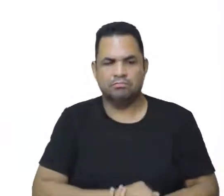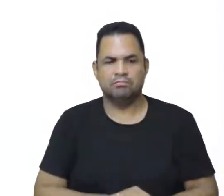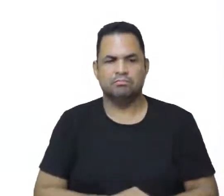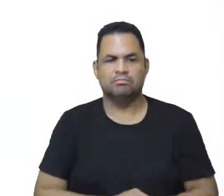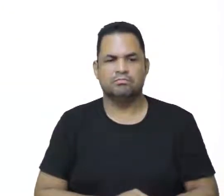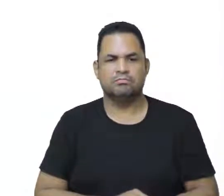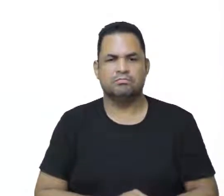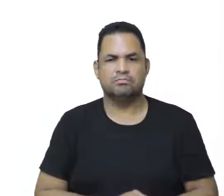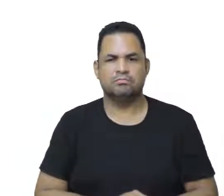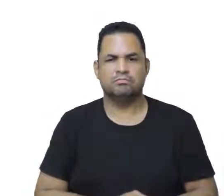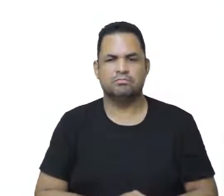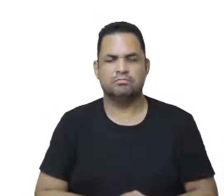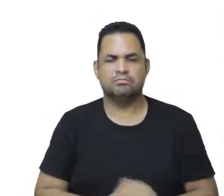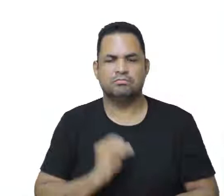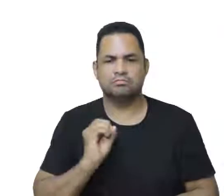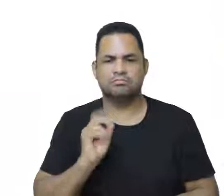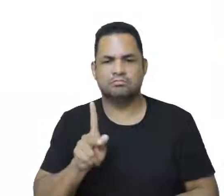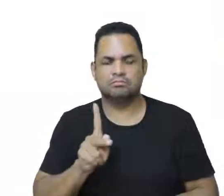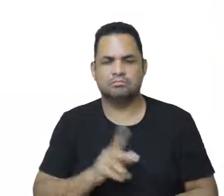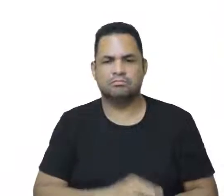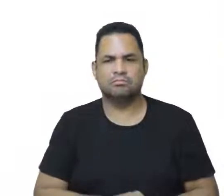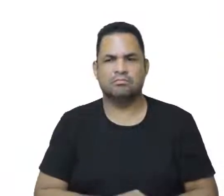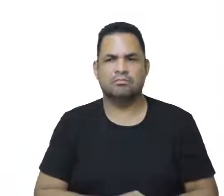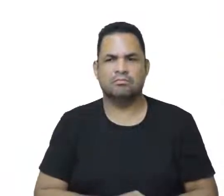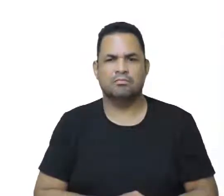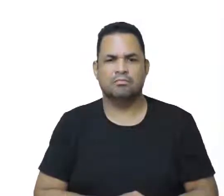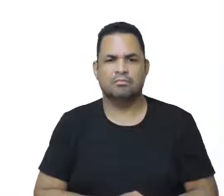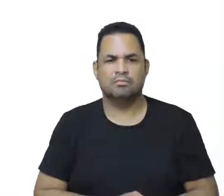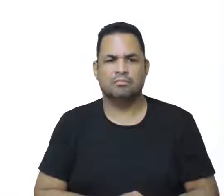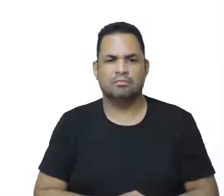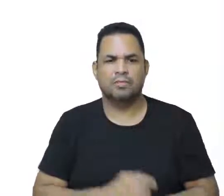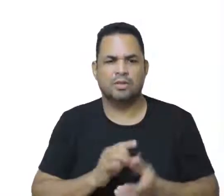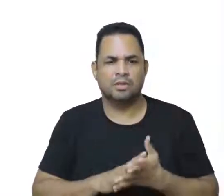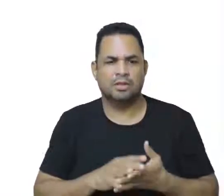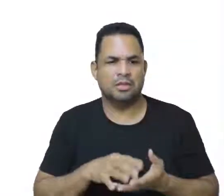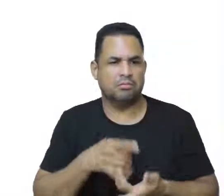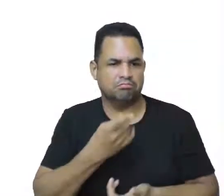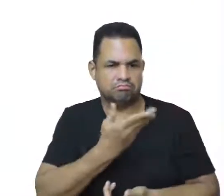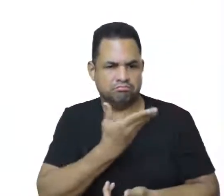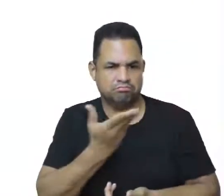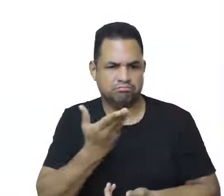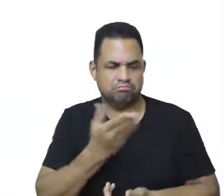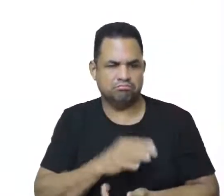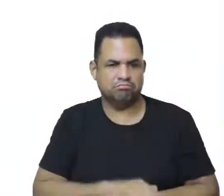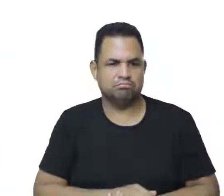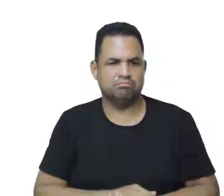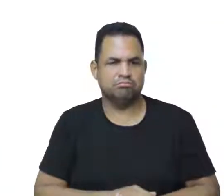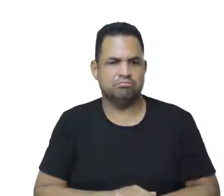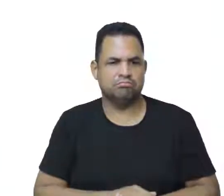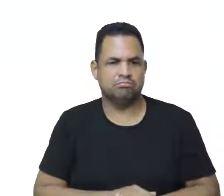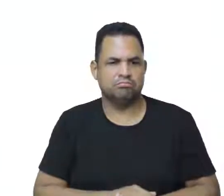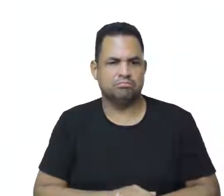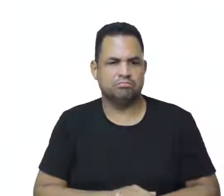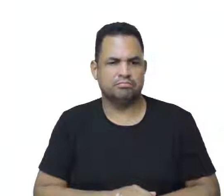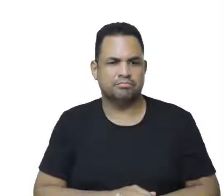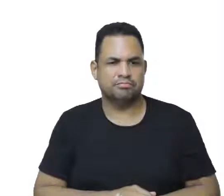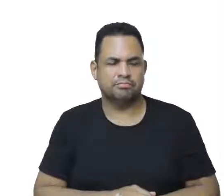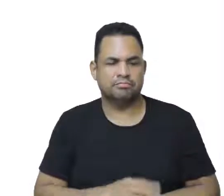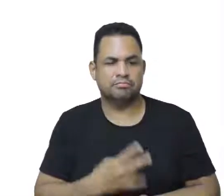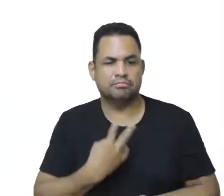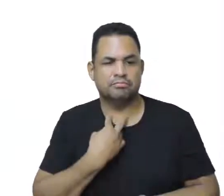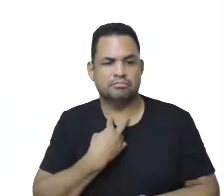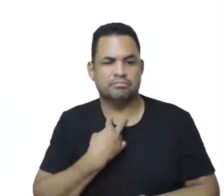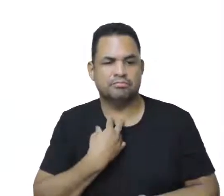cardiovascular. Ok? Olha lá a máscara como é que está. Ó. Tem até musguinho Luiz Gonzaga que diz assim, não posso